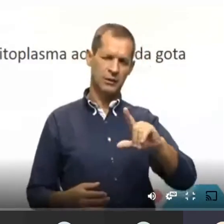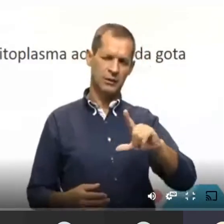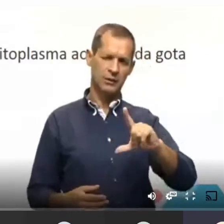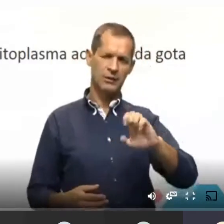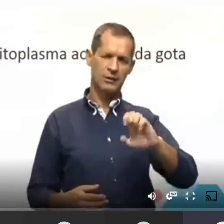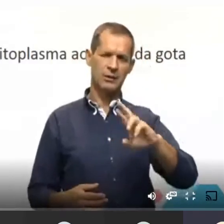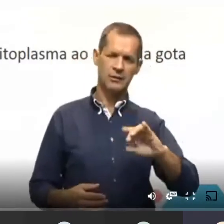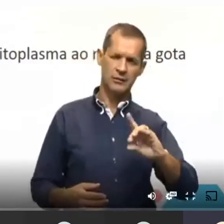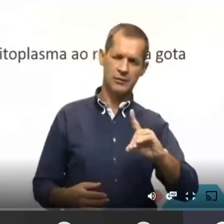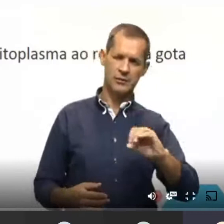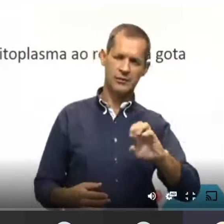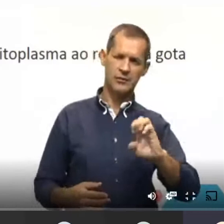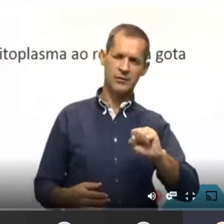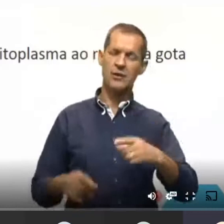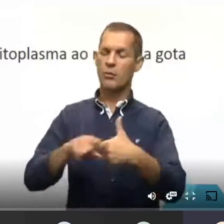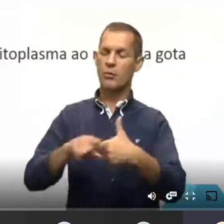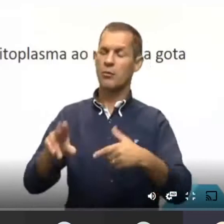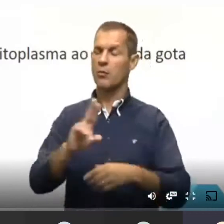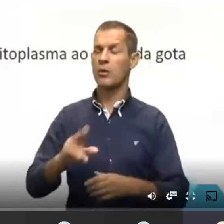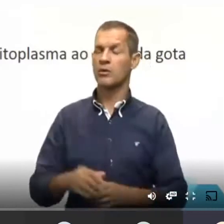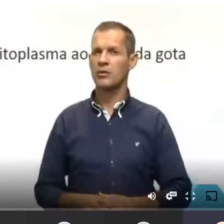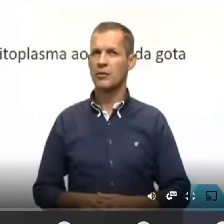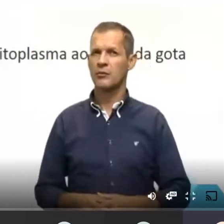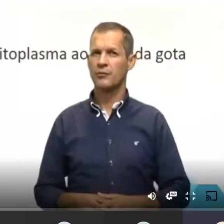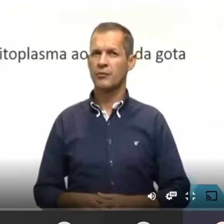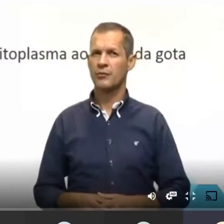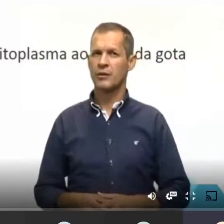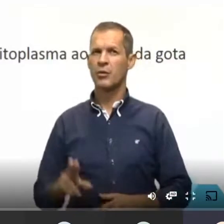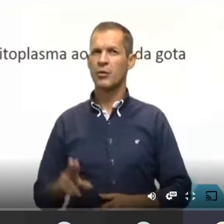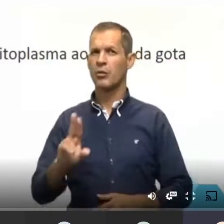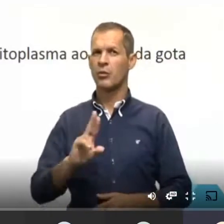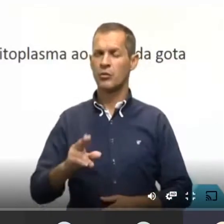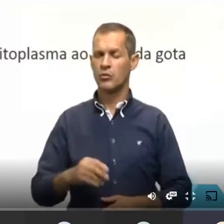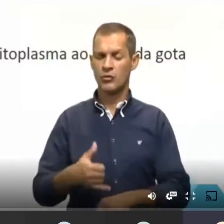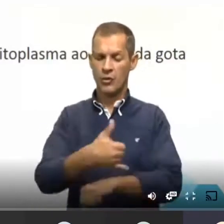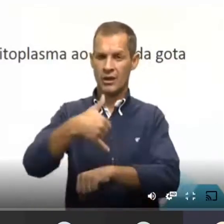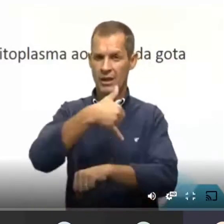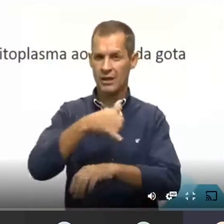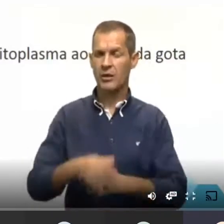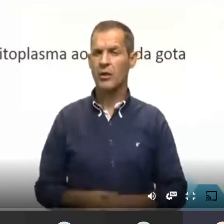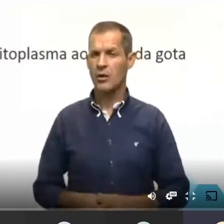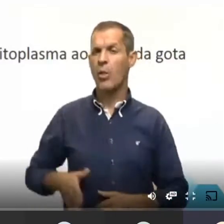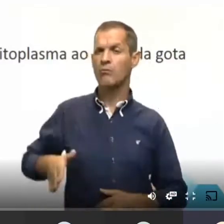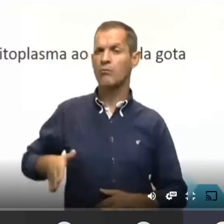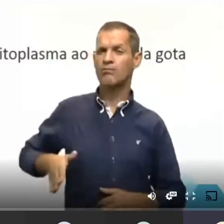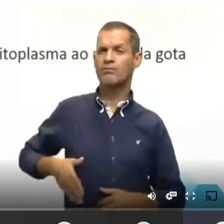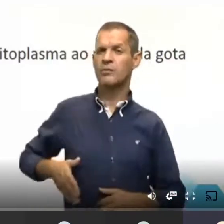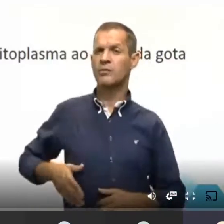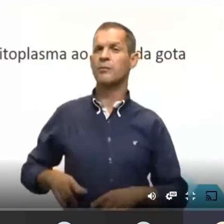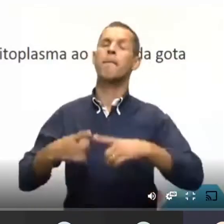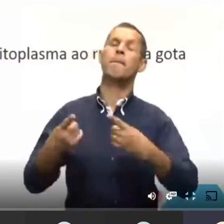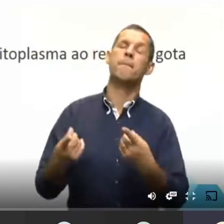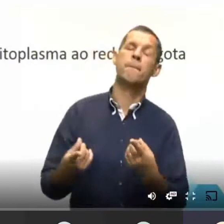Por quê? Porque causa-se problemas na utilização e mobilização da gordura do fígado,